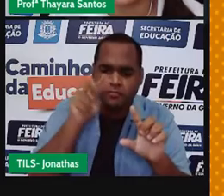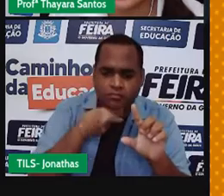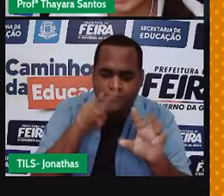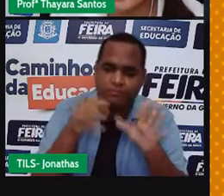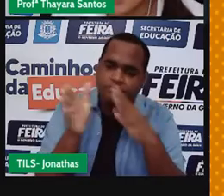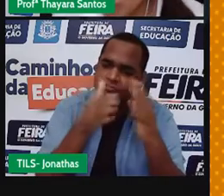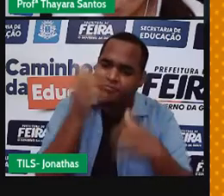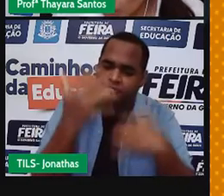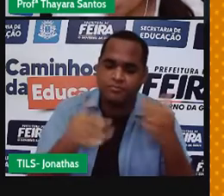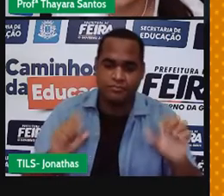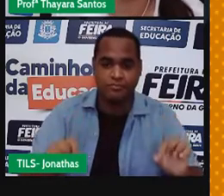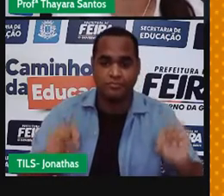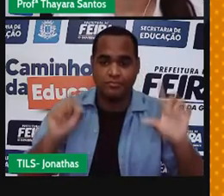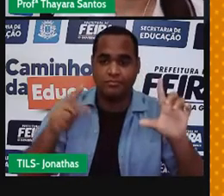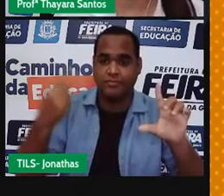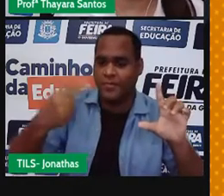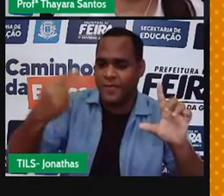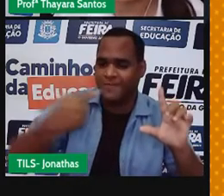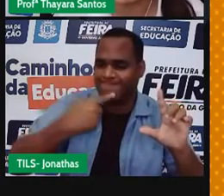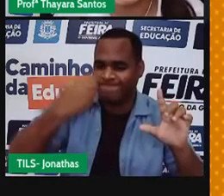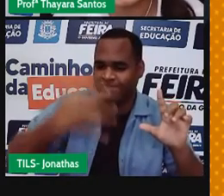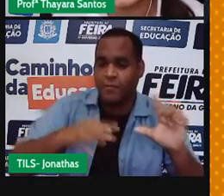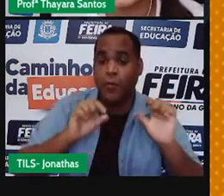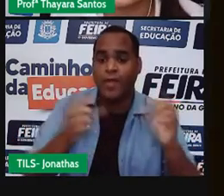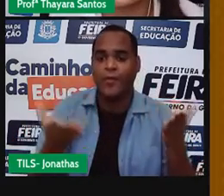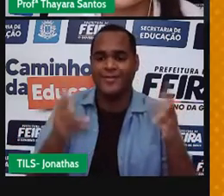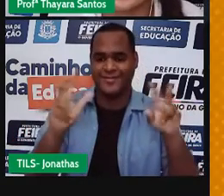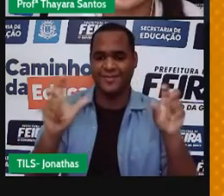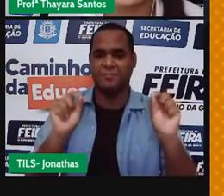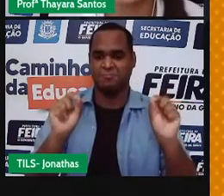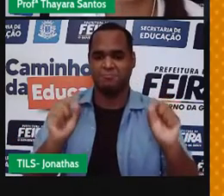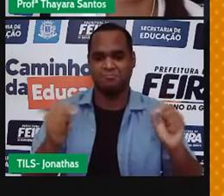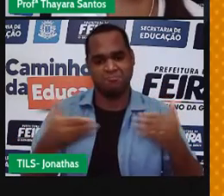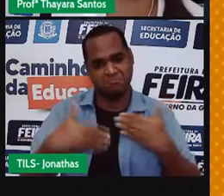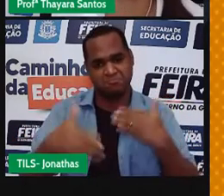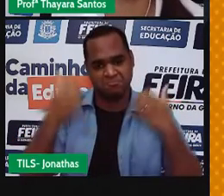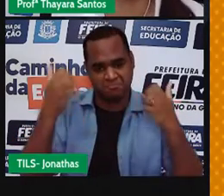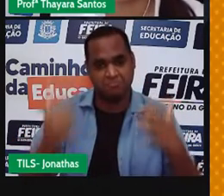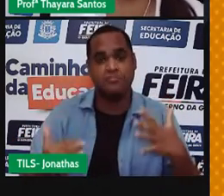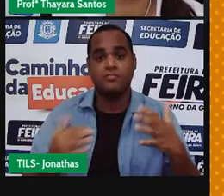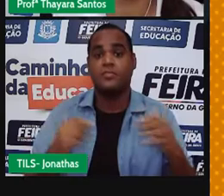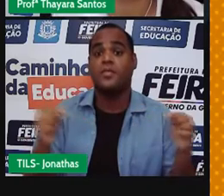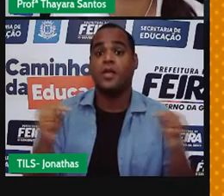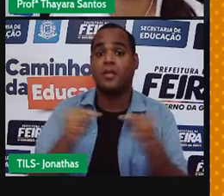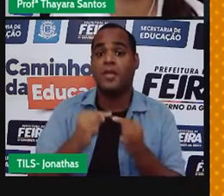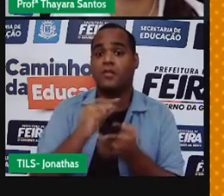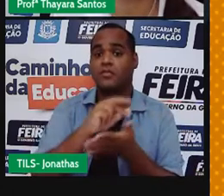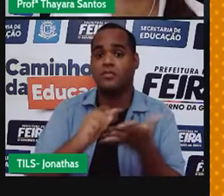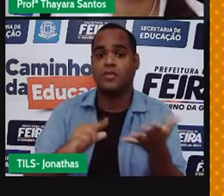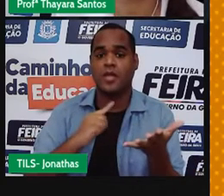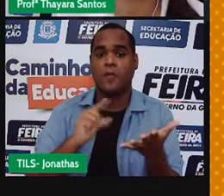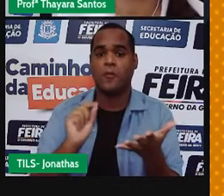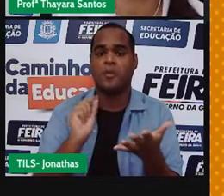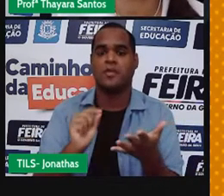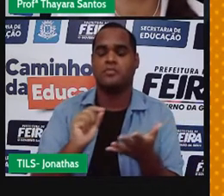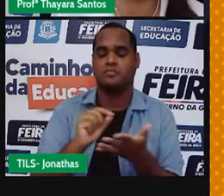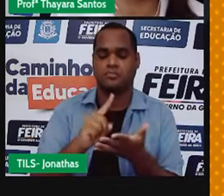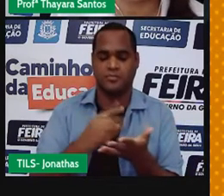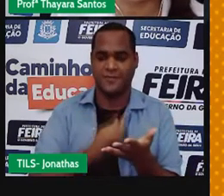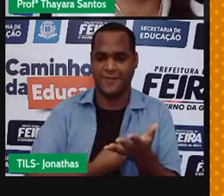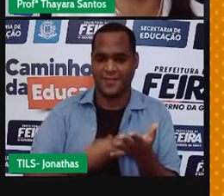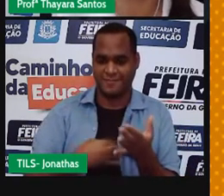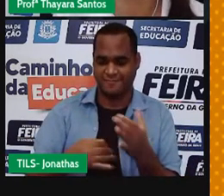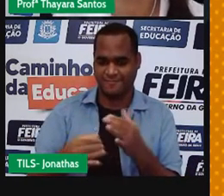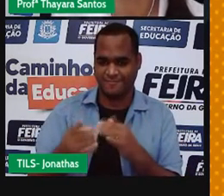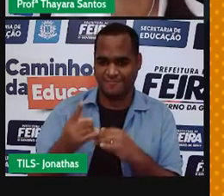no primeiro slide eu coloquei na qual é o conteúdo dessa aula de hoje e o assunto dessa aula de hoje é estados